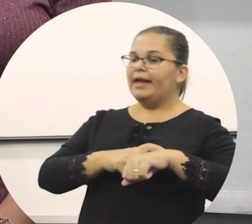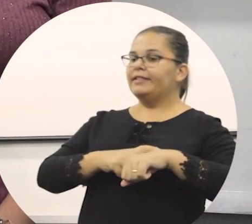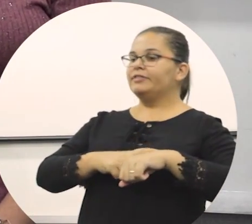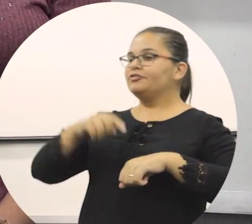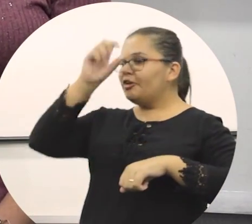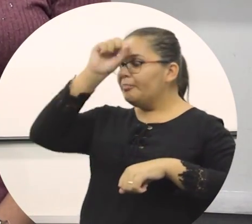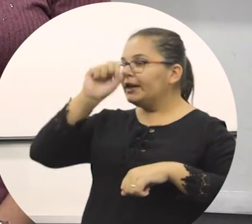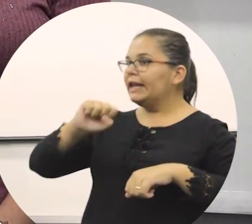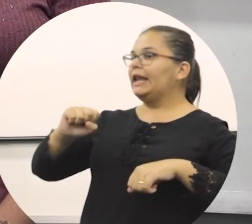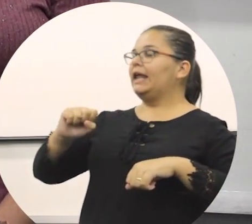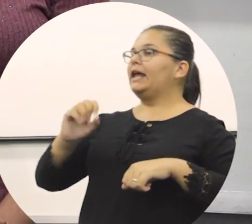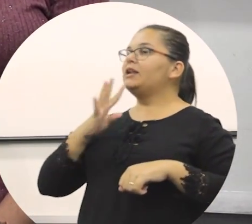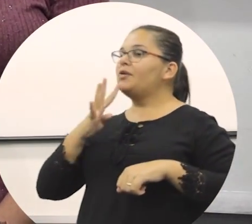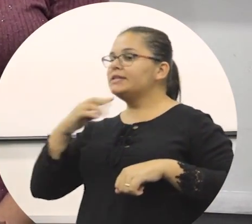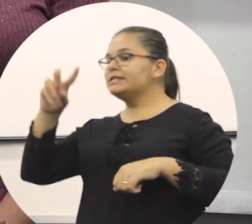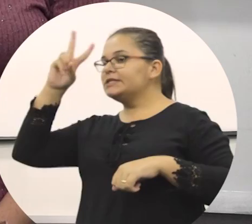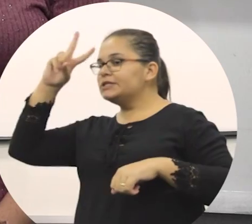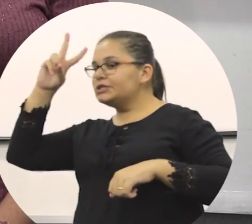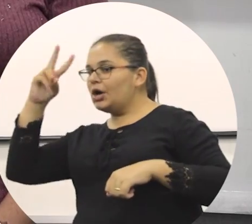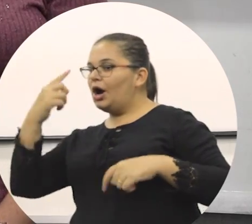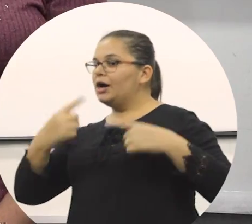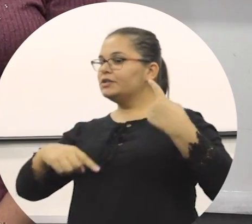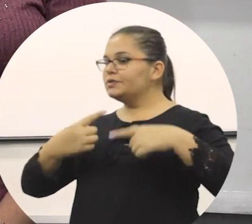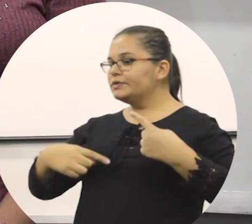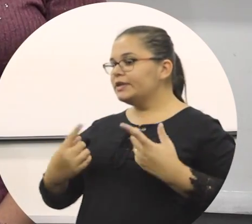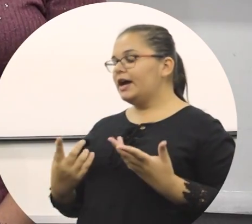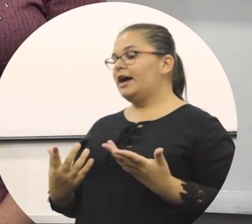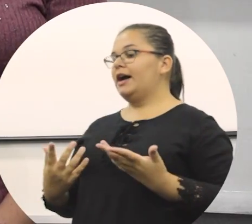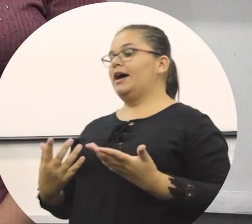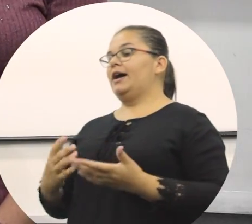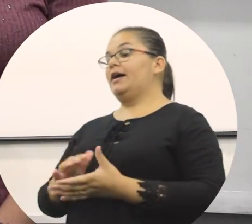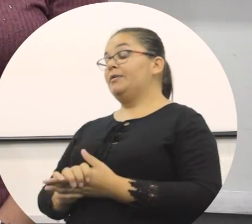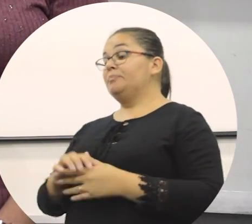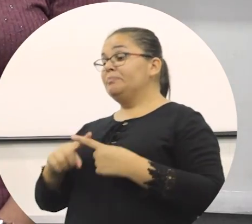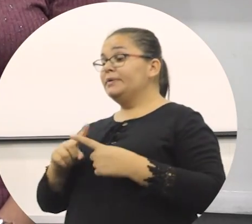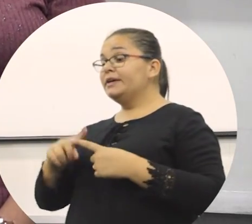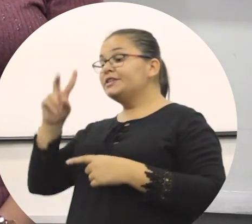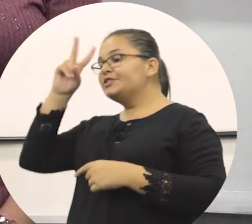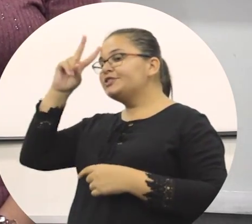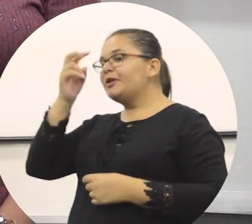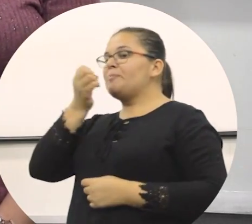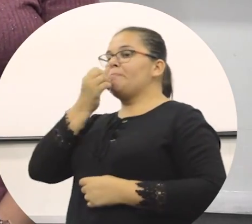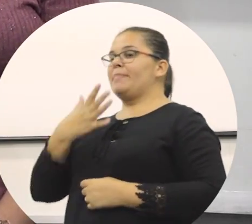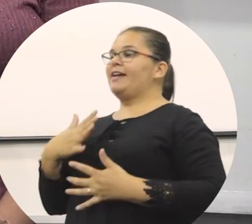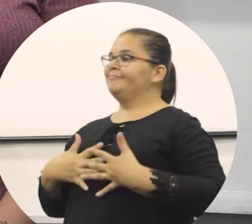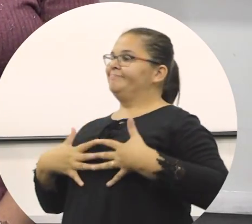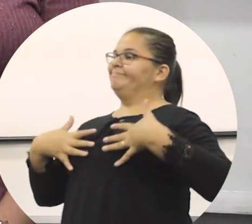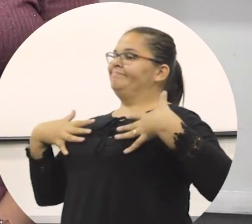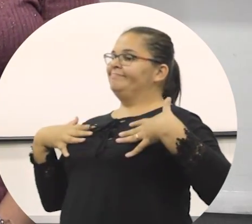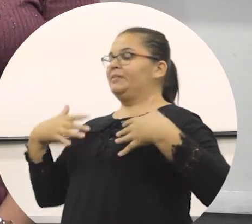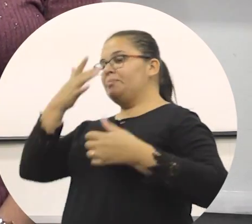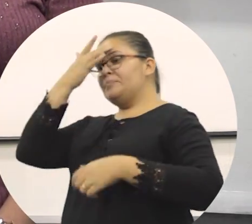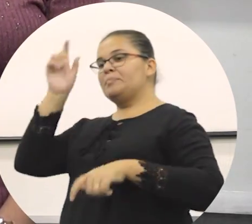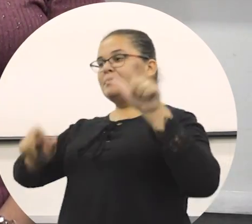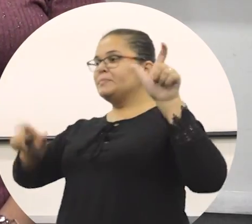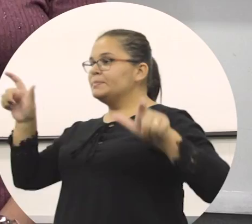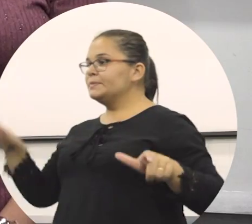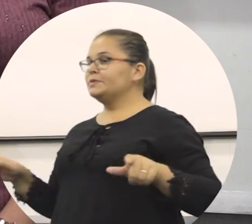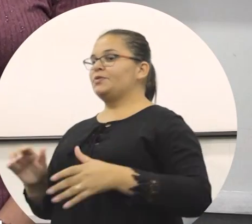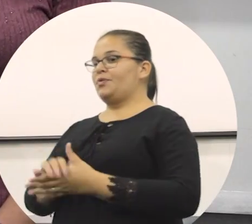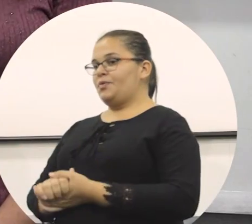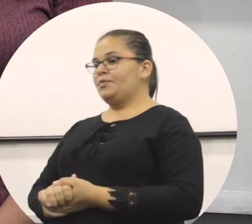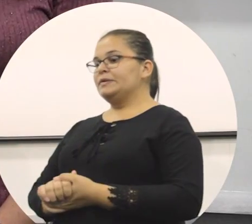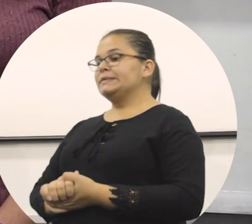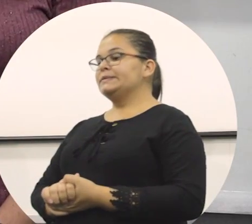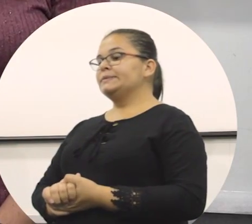não é, o espaço de discussão e de análise de histórias, porque história faz bem para qualquer sujeito e traz elementos que